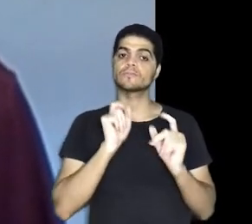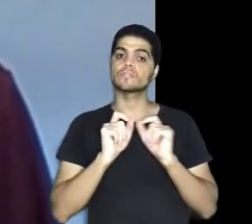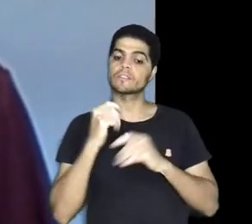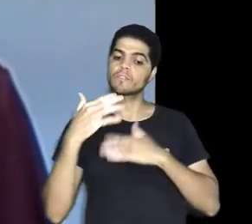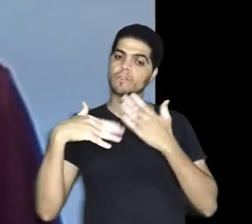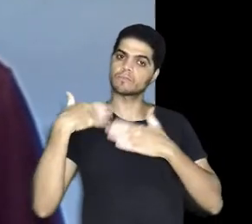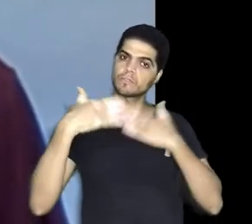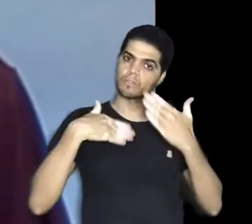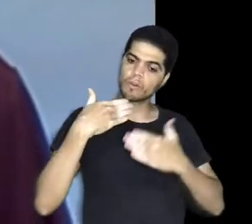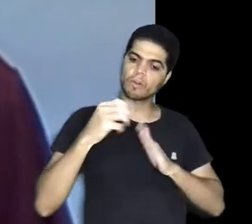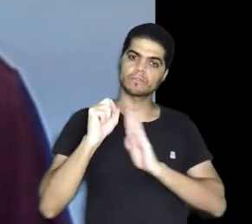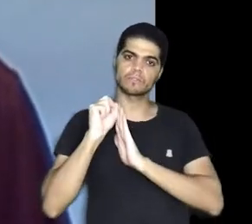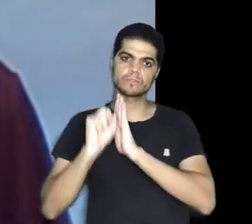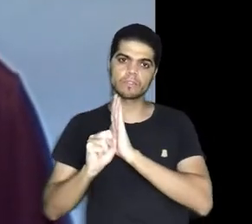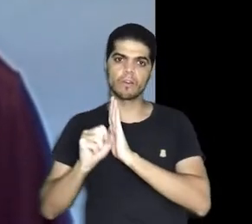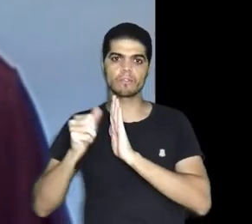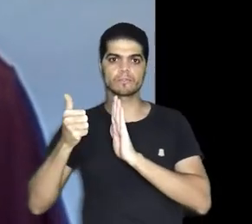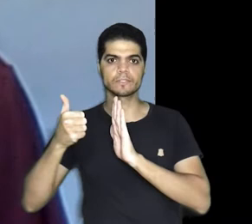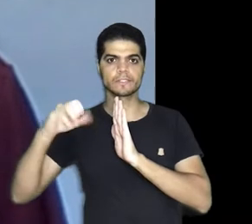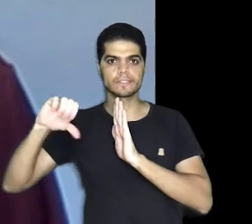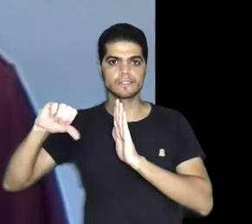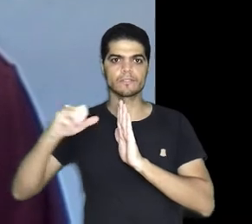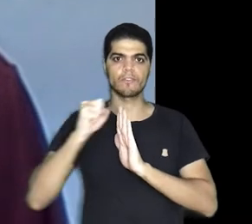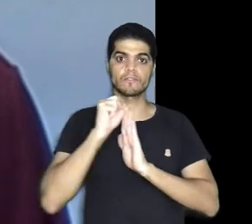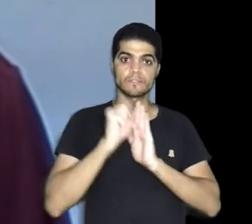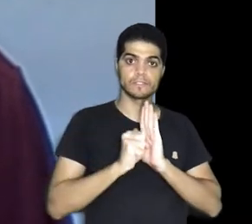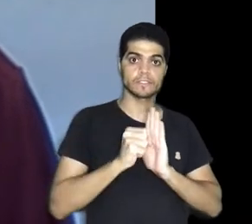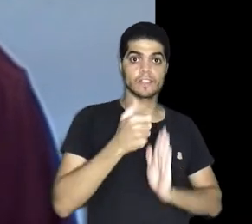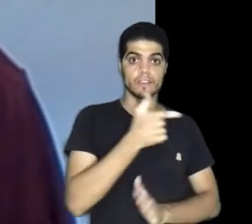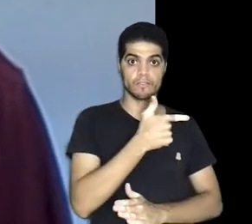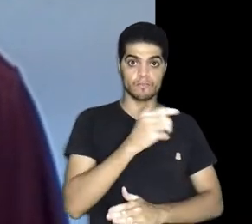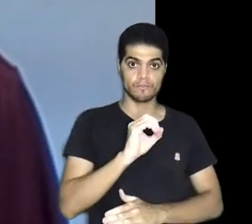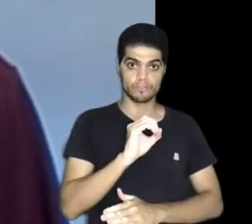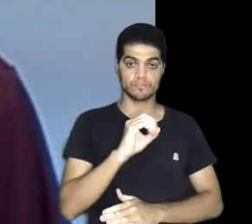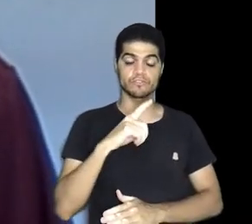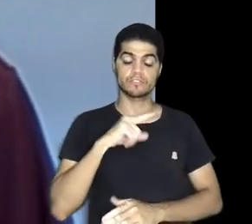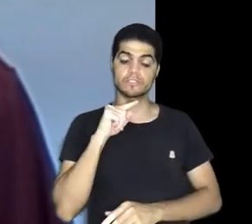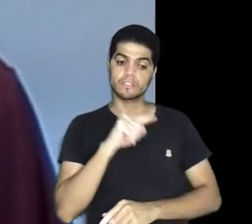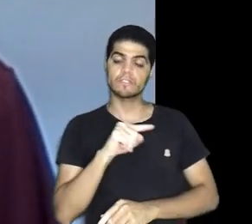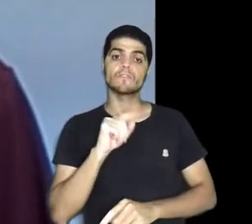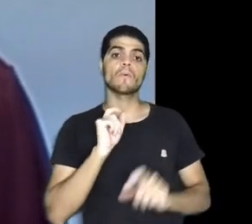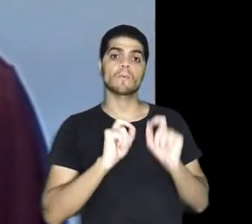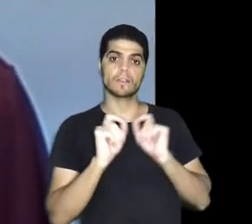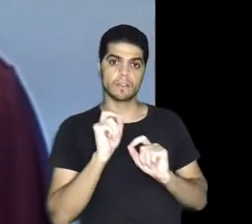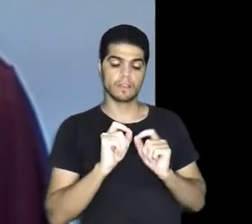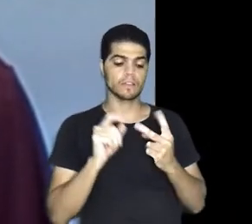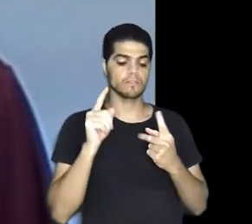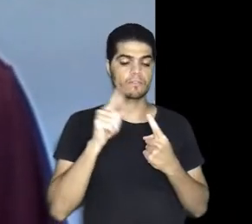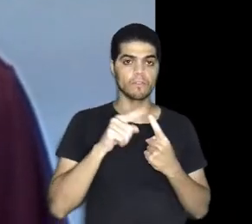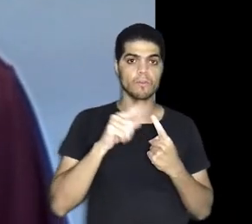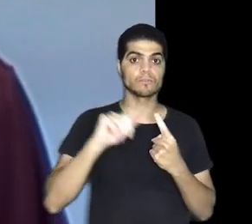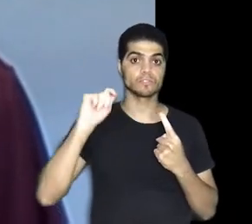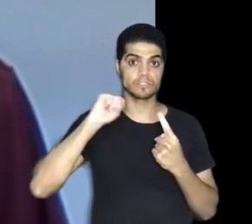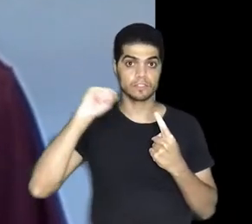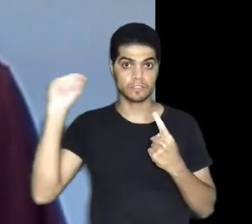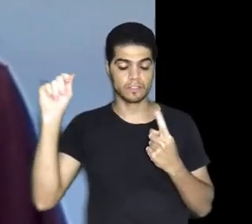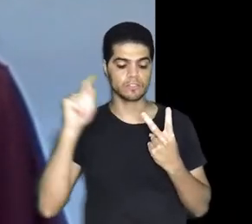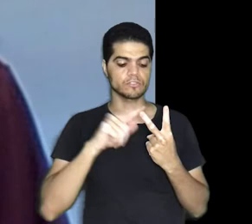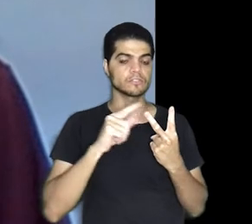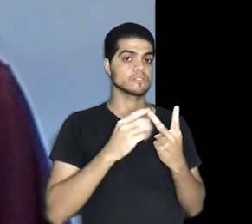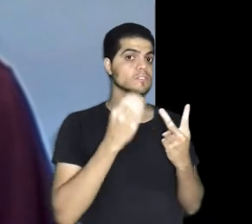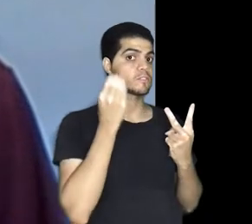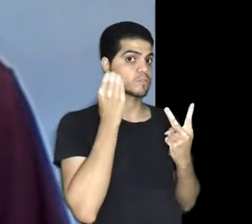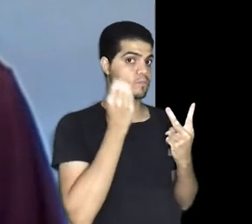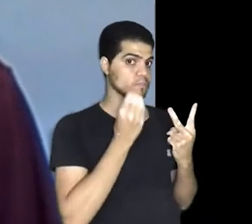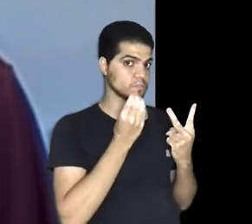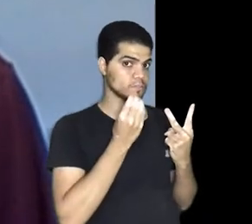que, ao longo dos séculos 19 e 20, ganharam auras de heróis nacionais, que foram eles, Tiradentes e Dom